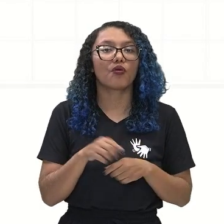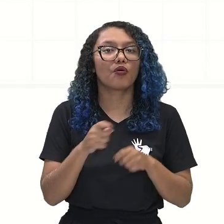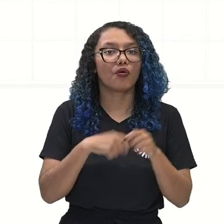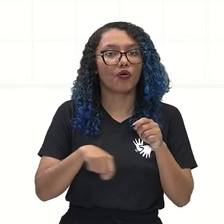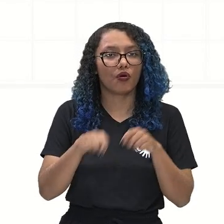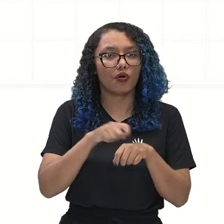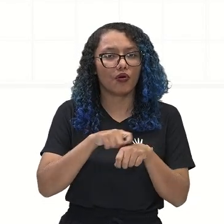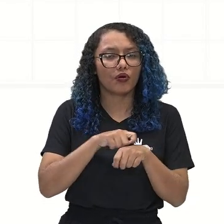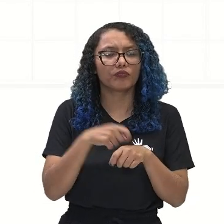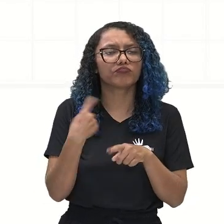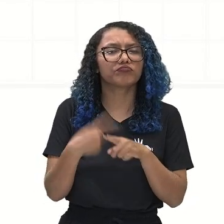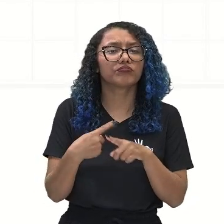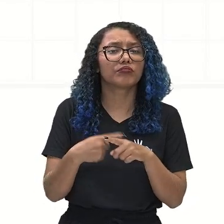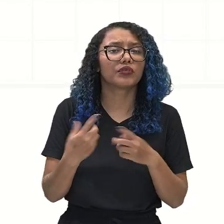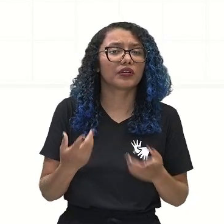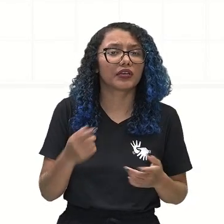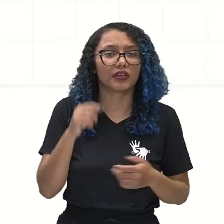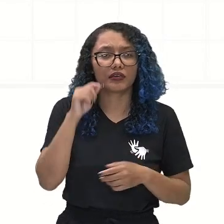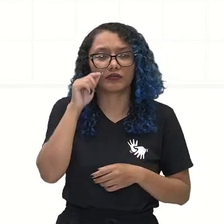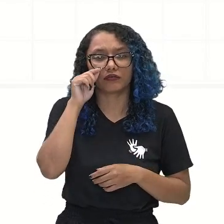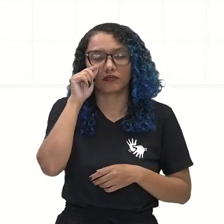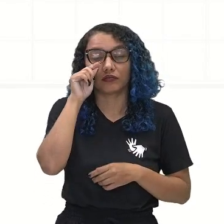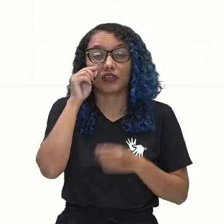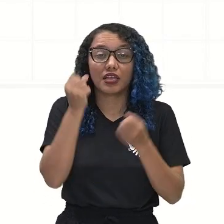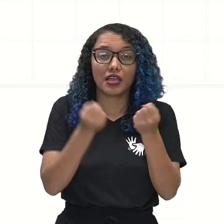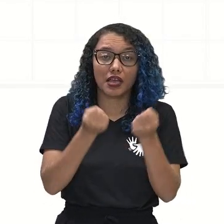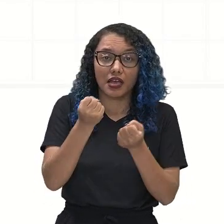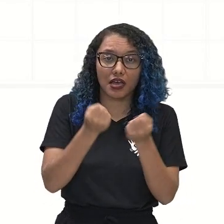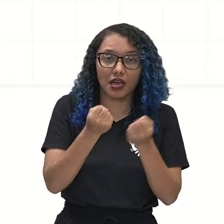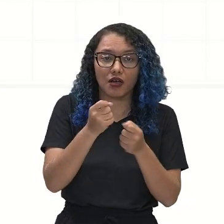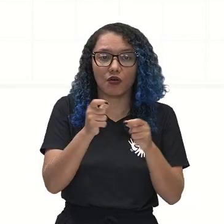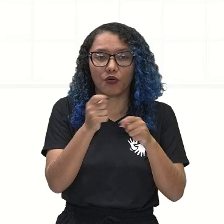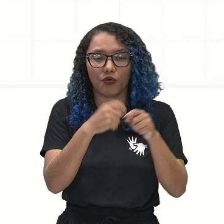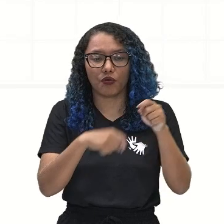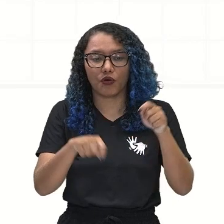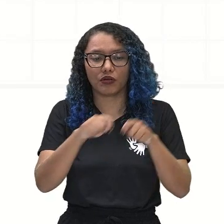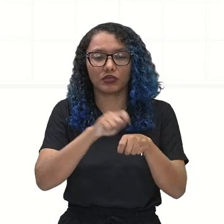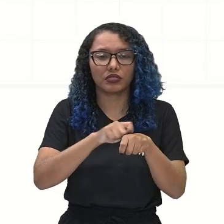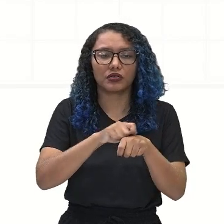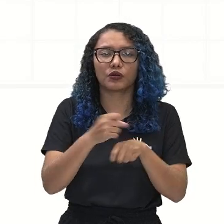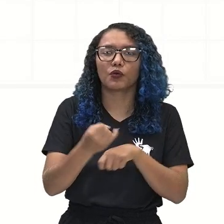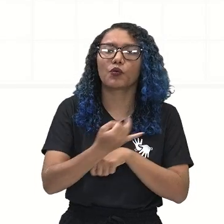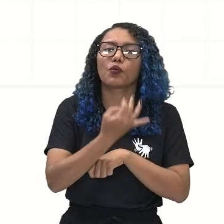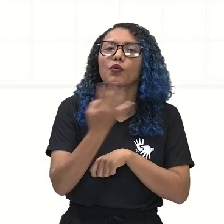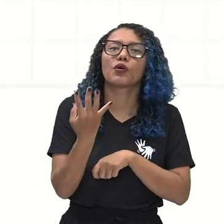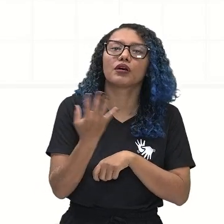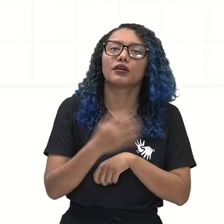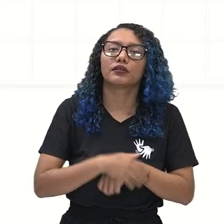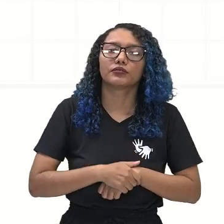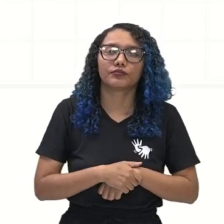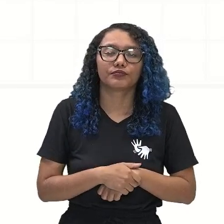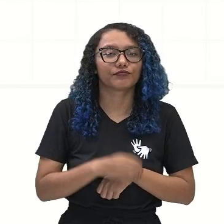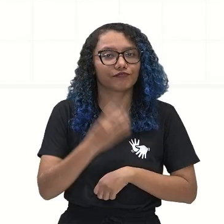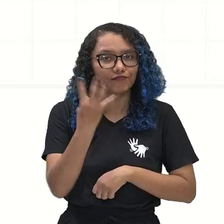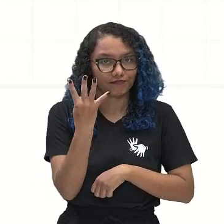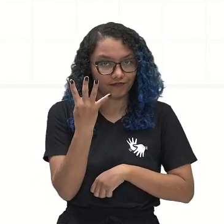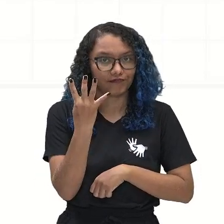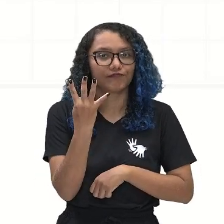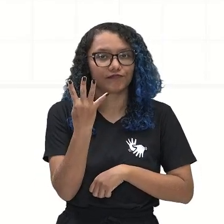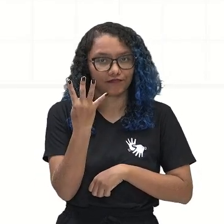nas rodas? Porque carros, eles possuem o quê, pessoal? 4